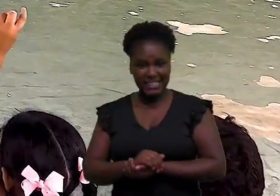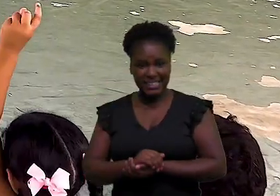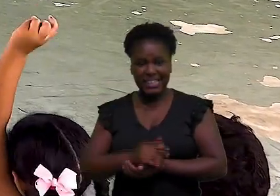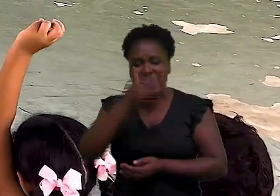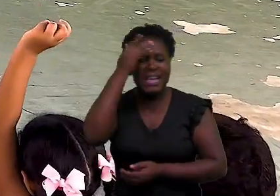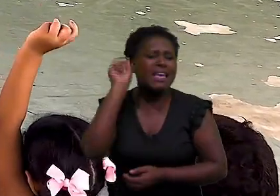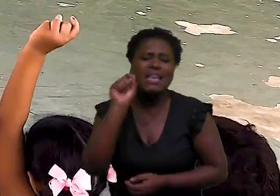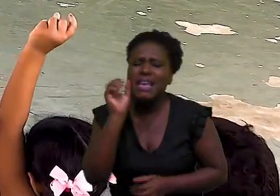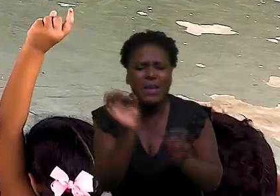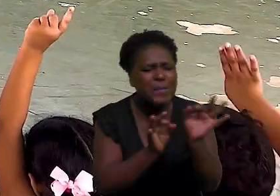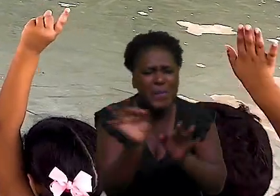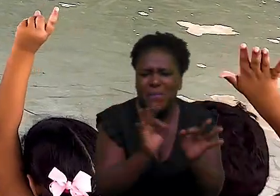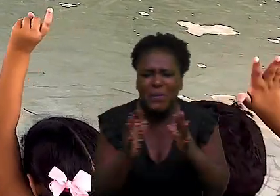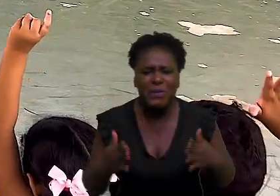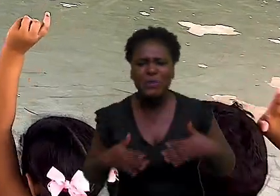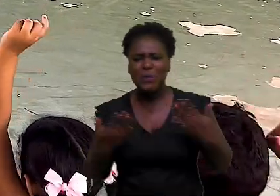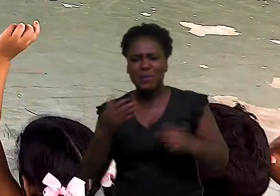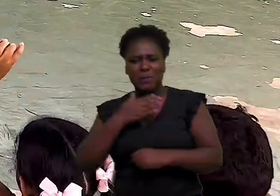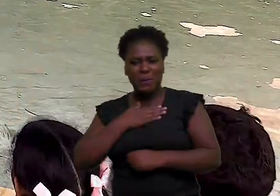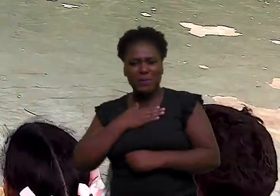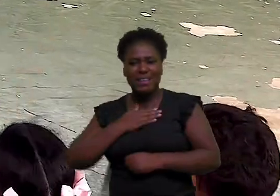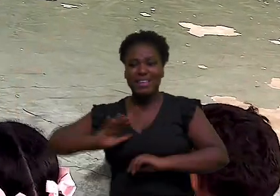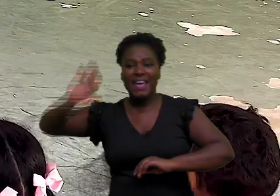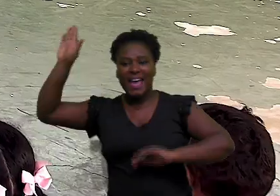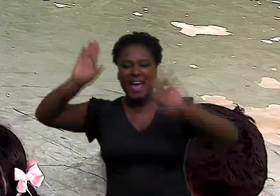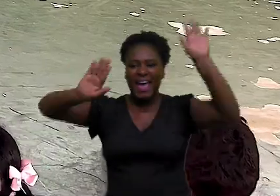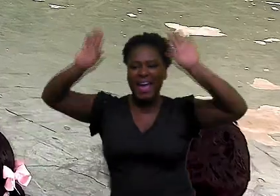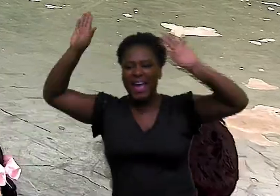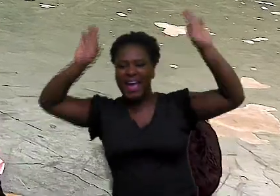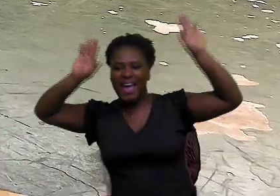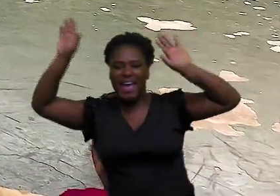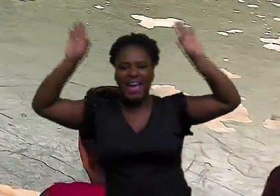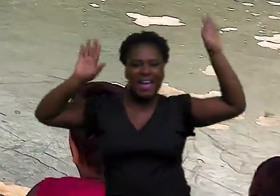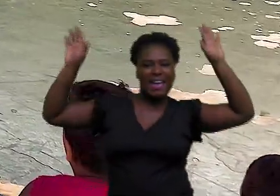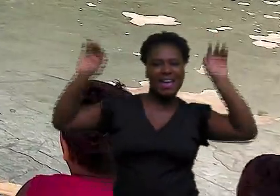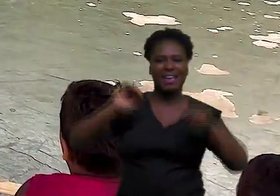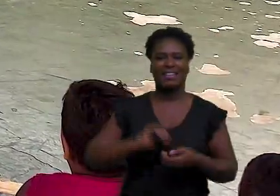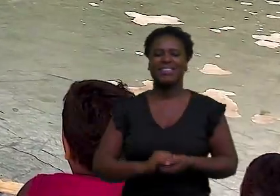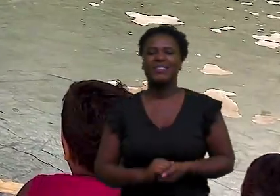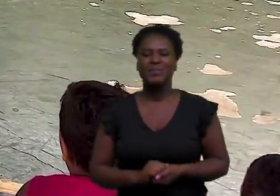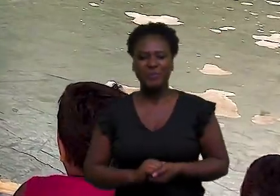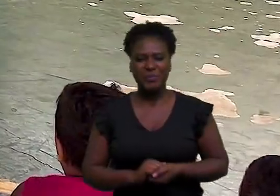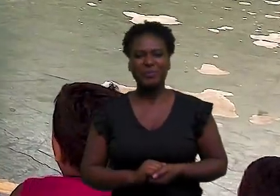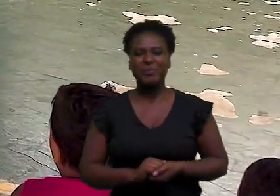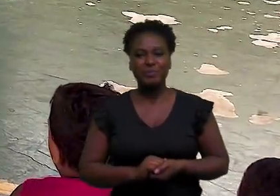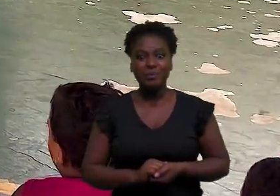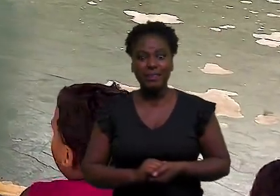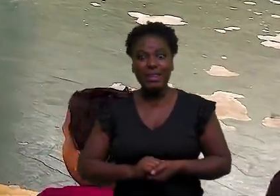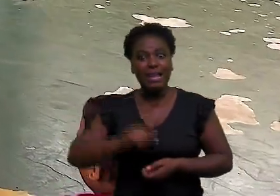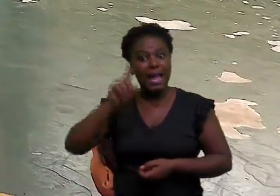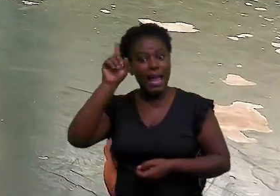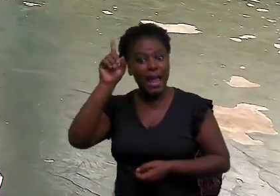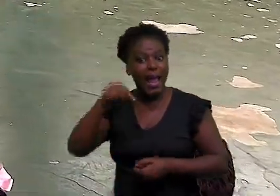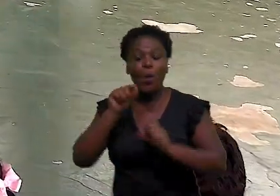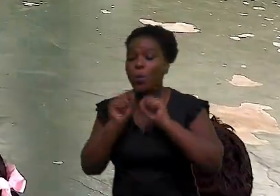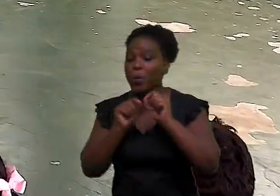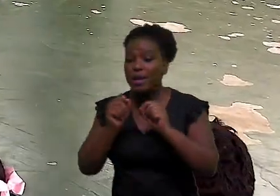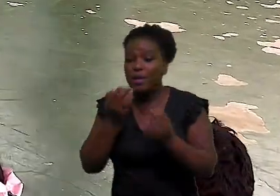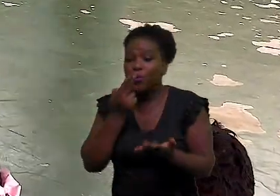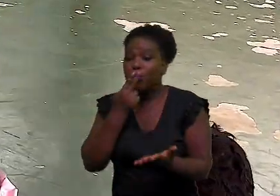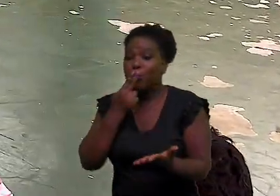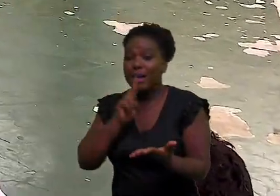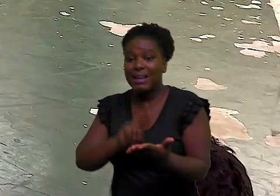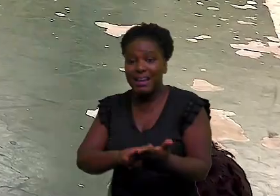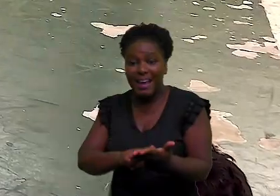Isso é uma carta. Uma carta? Eu adoro